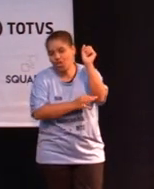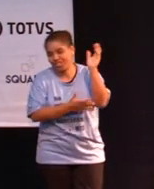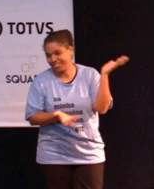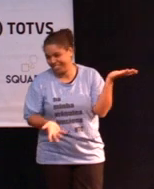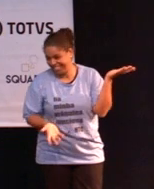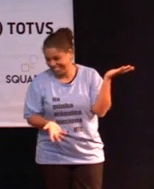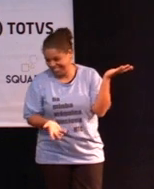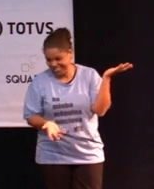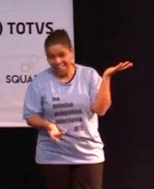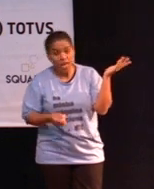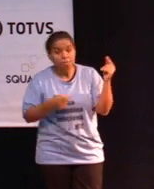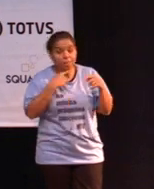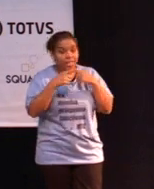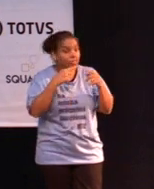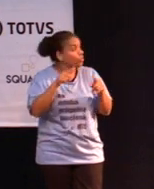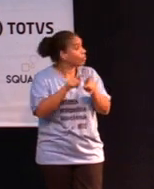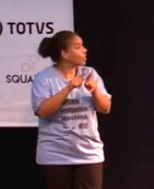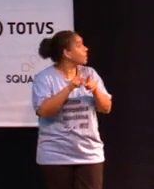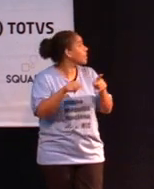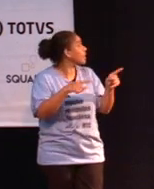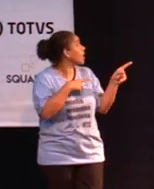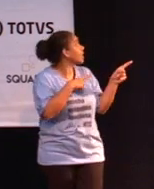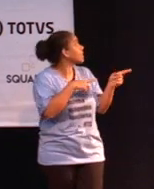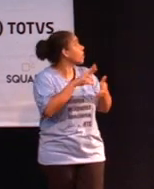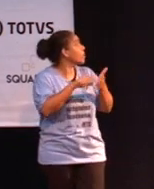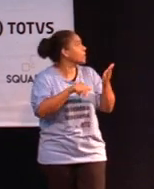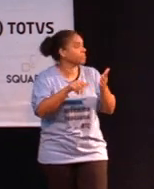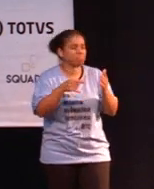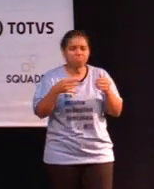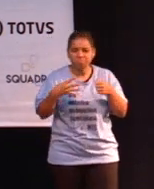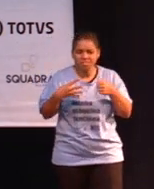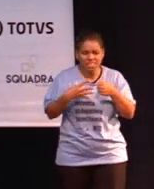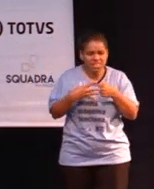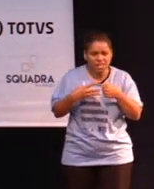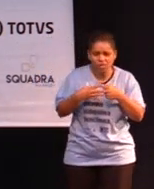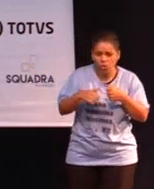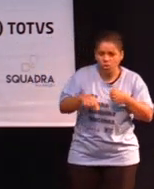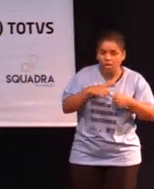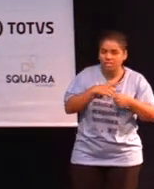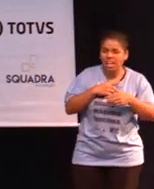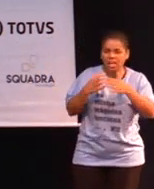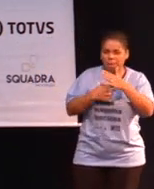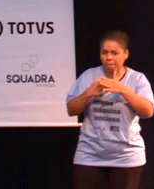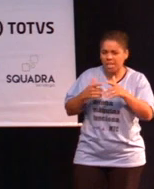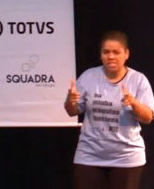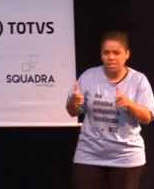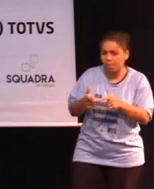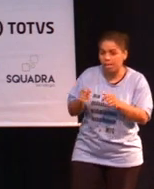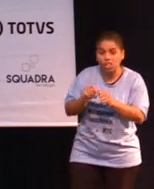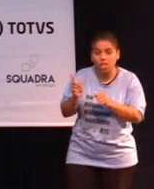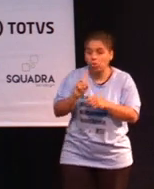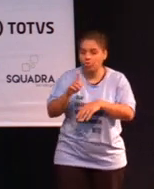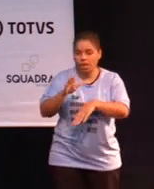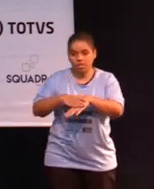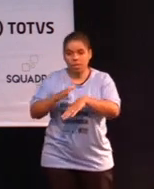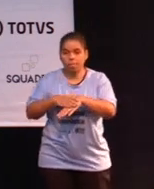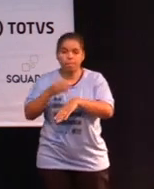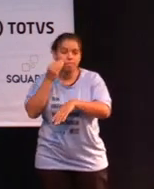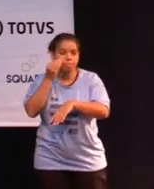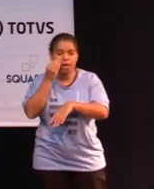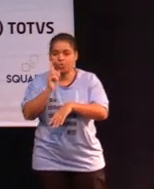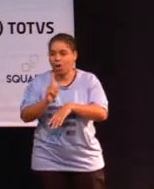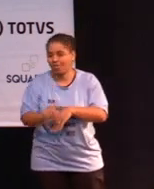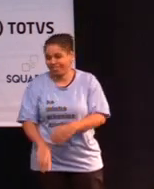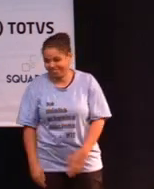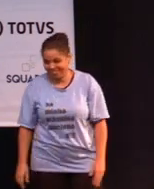né a todos os seus servidores hoje raramente há até empresas médias não se faz mais manual a gente não tem